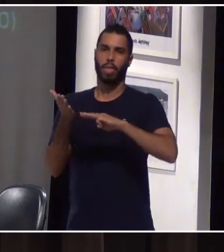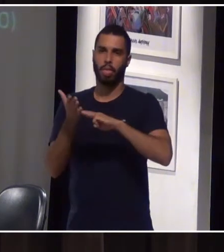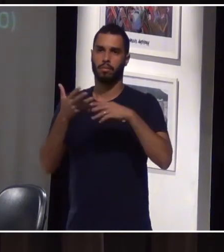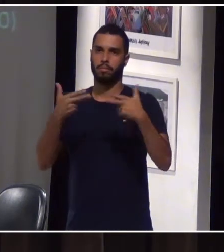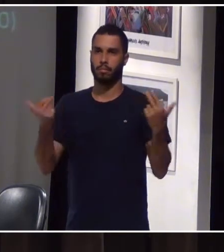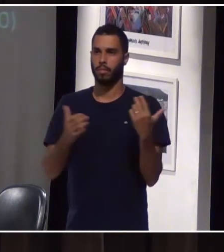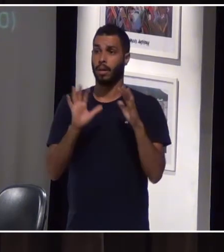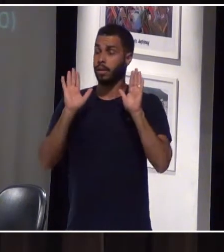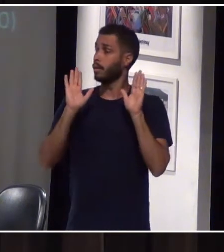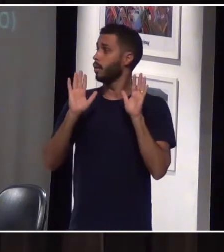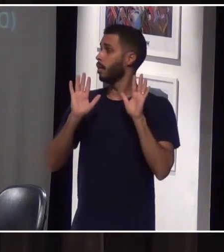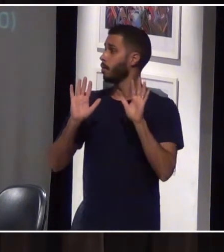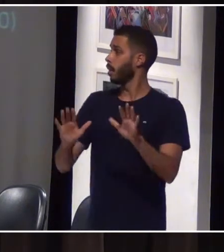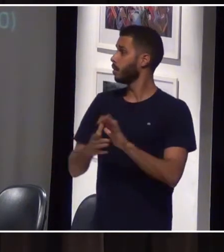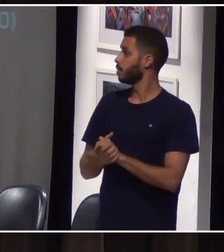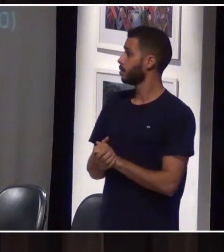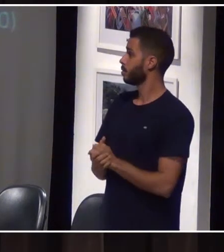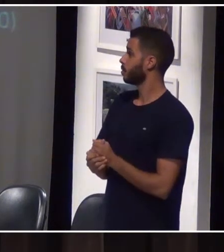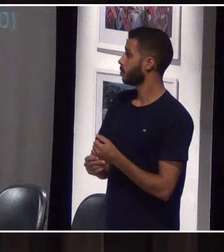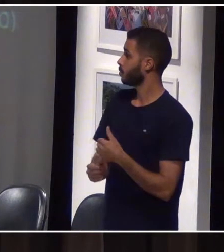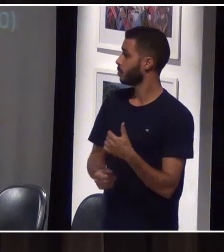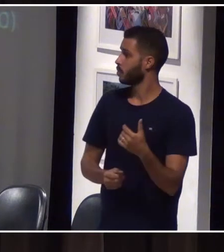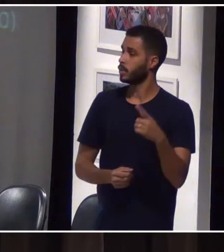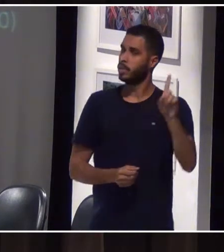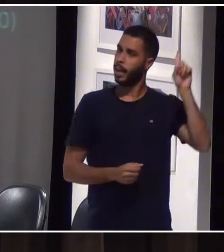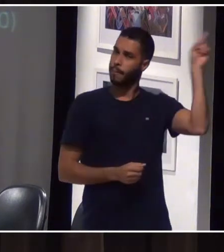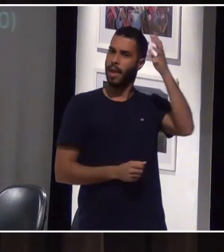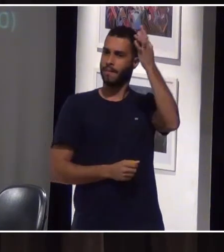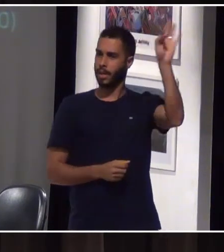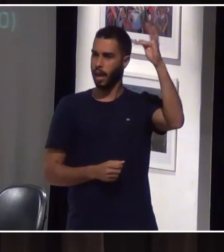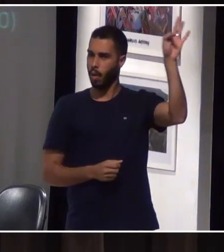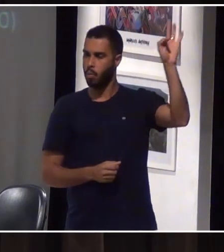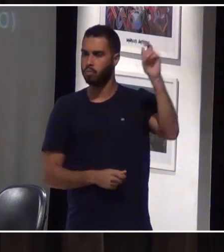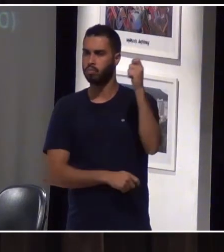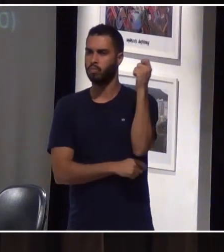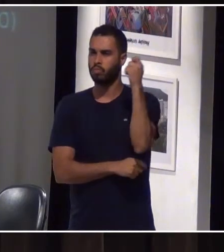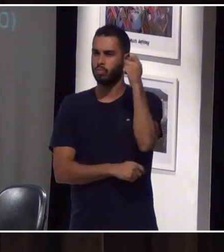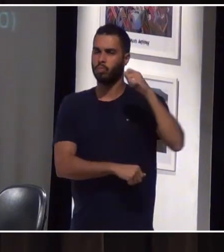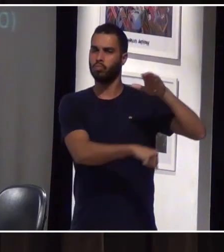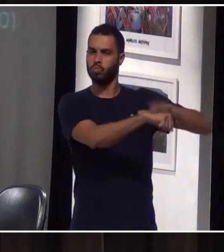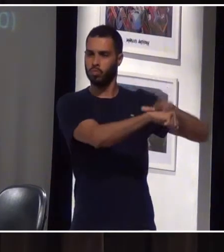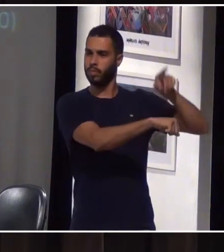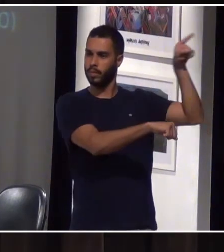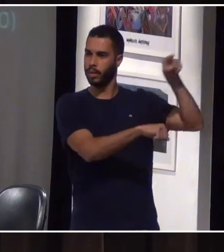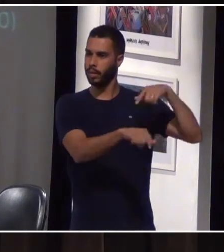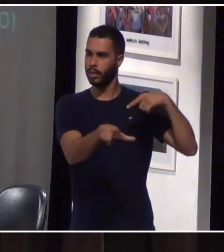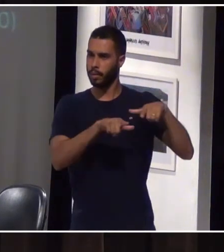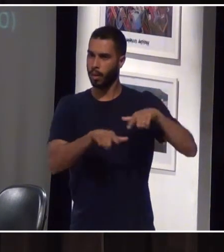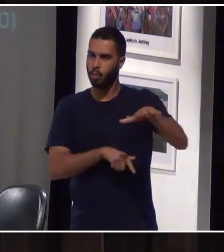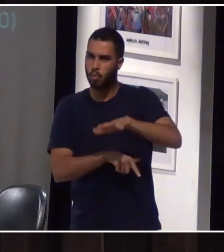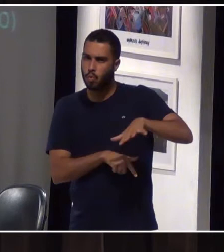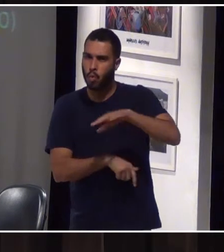mercadológica, né? Marisa Costa, que é nossa colega lá na Federal do Rio Grande do Sul, autora que trabalha no campo dos